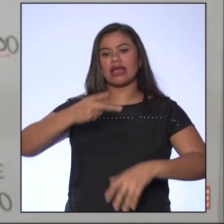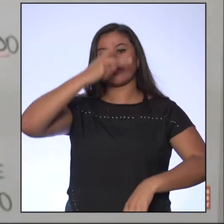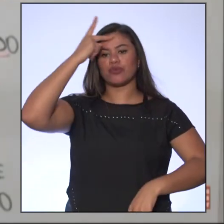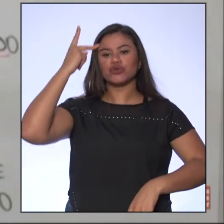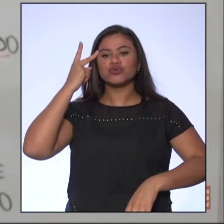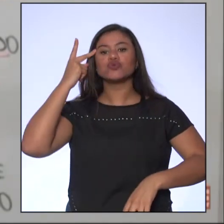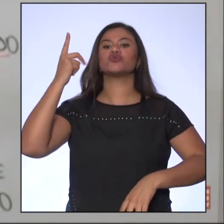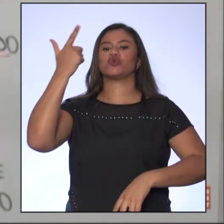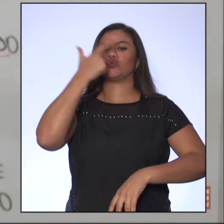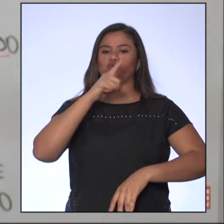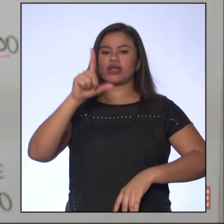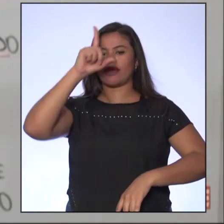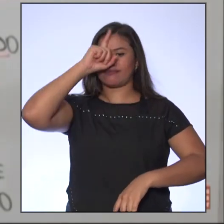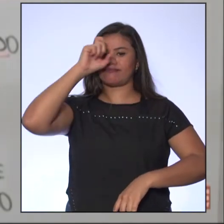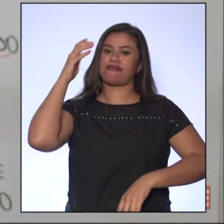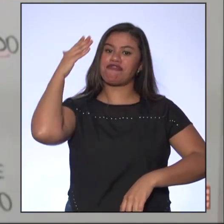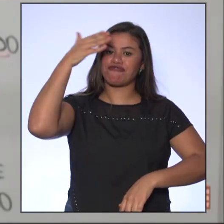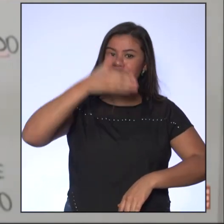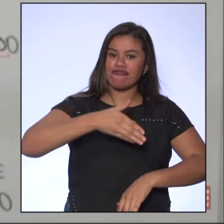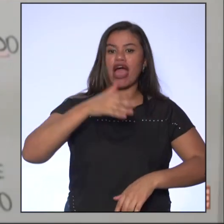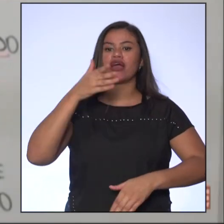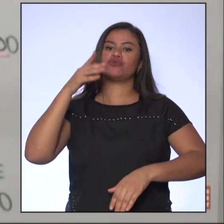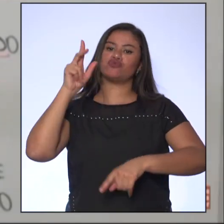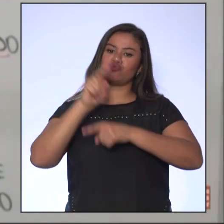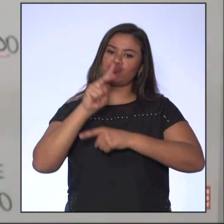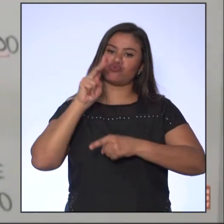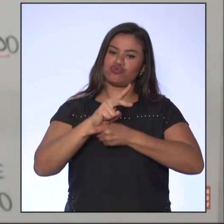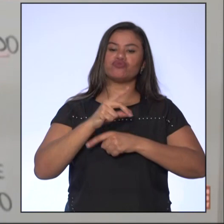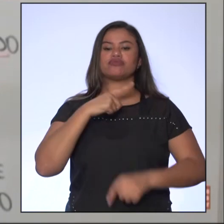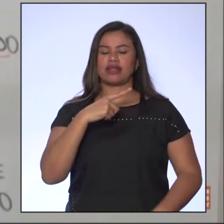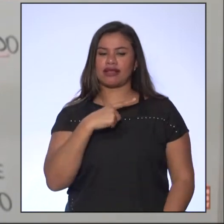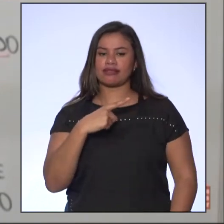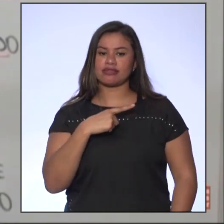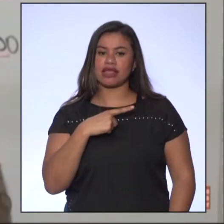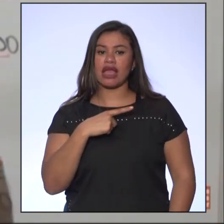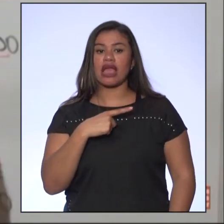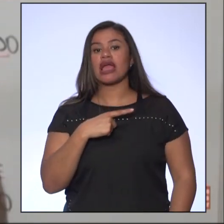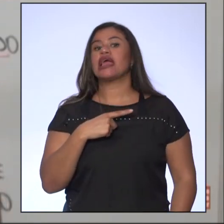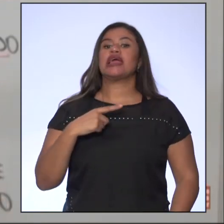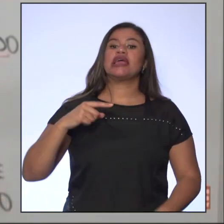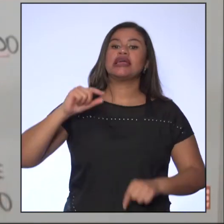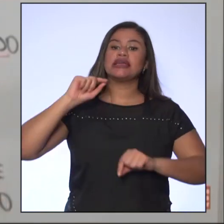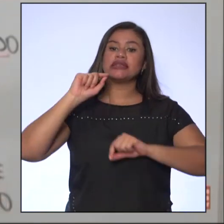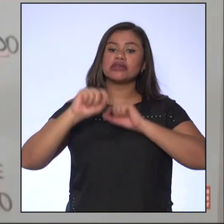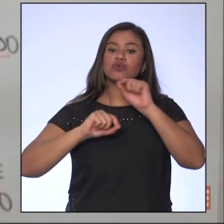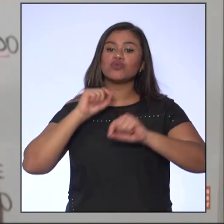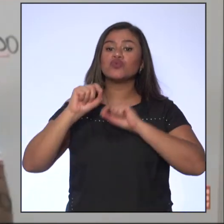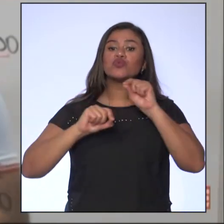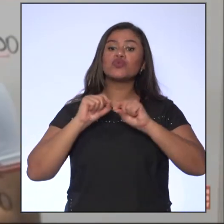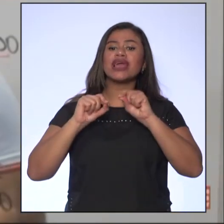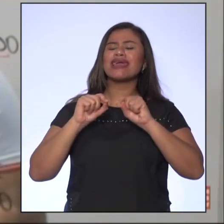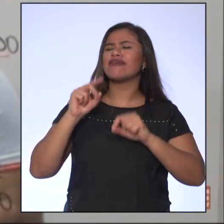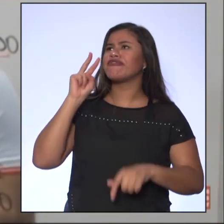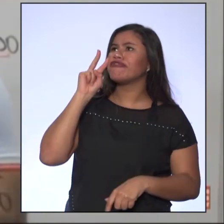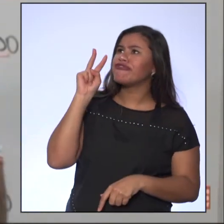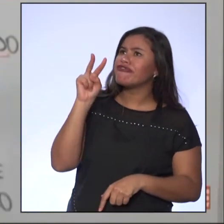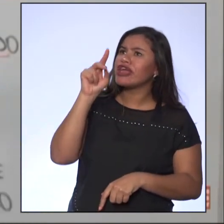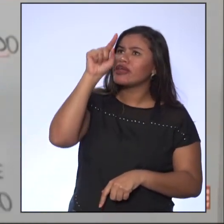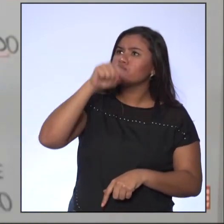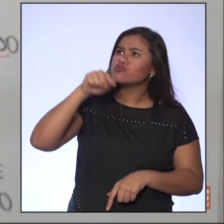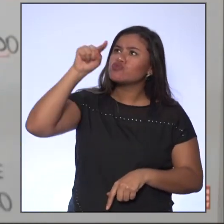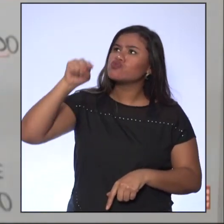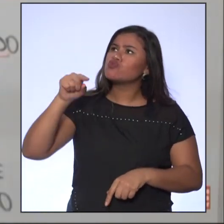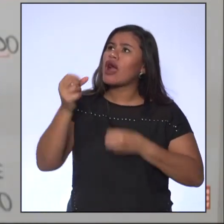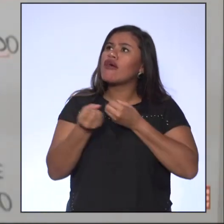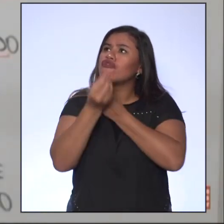tratamento. Então, algo importante que você tem que saber é esse tratamento de informação, olhar o gráfico e